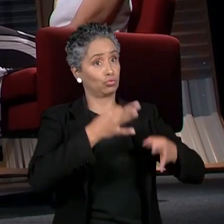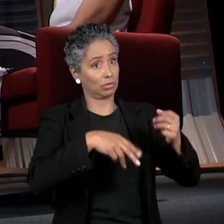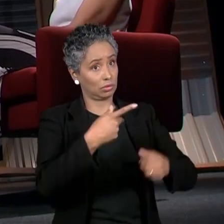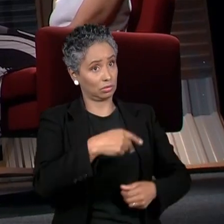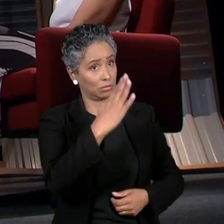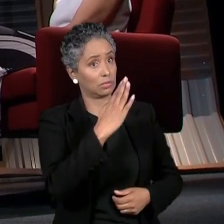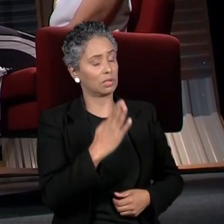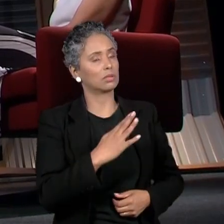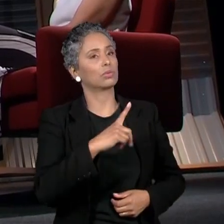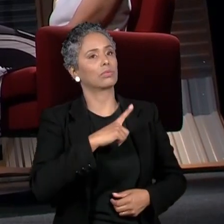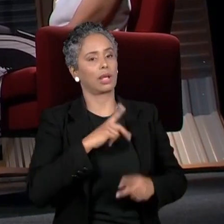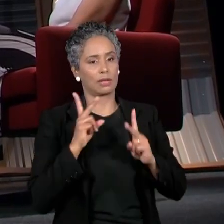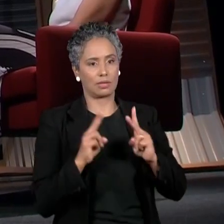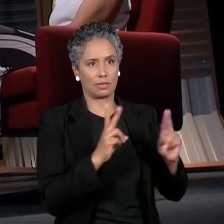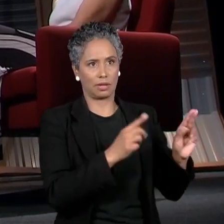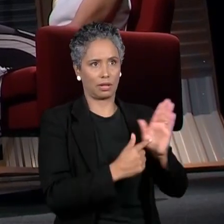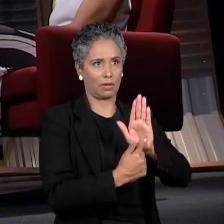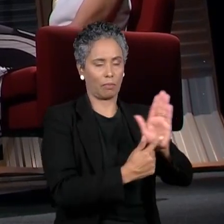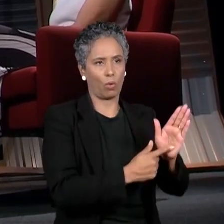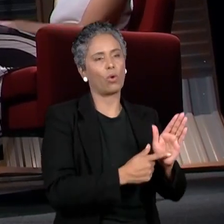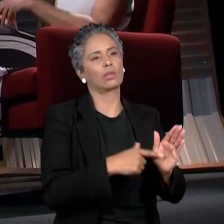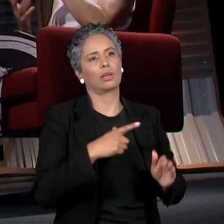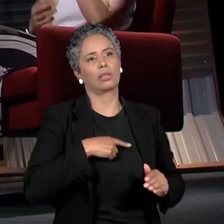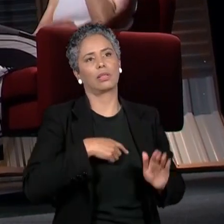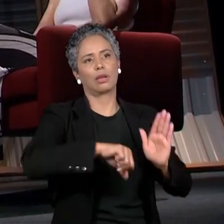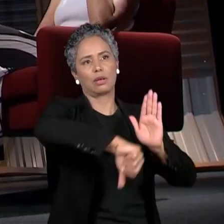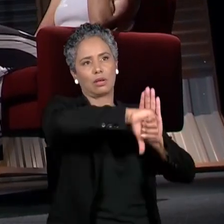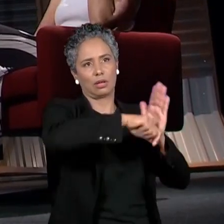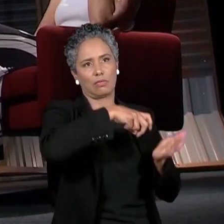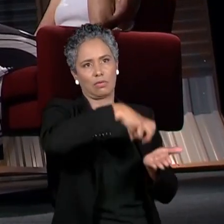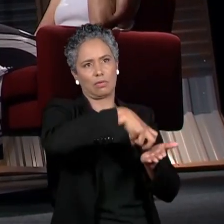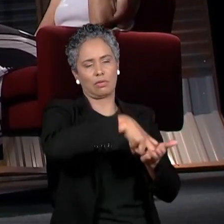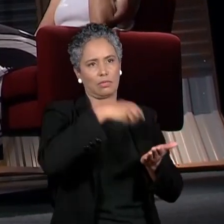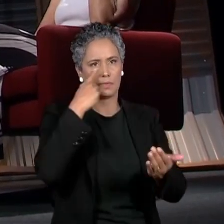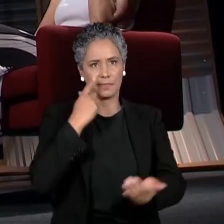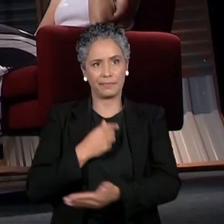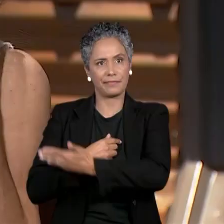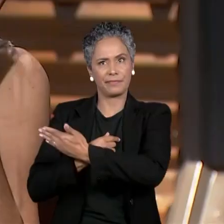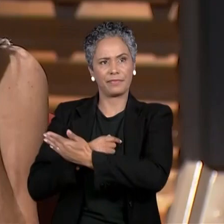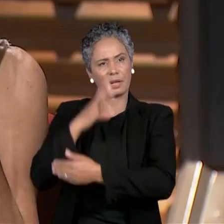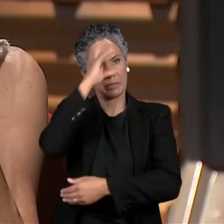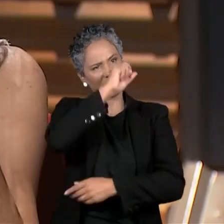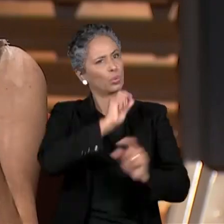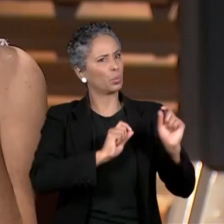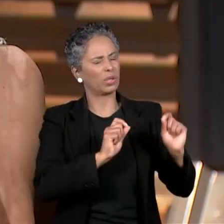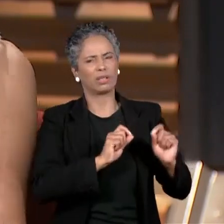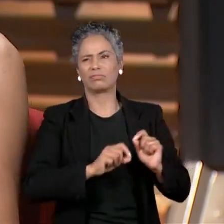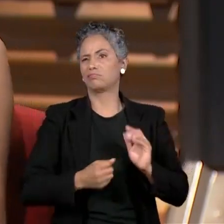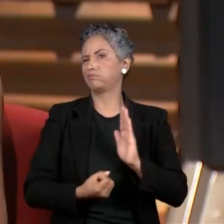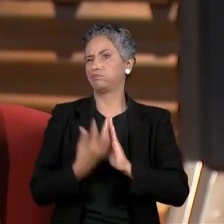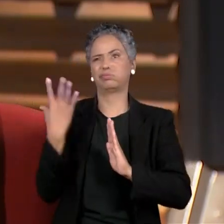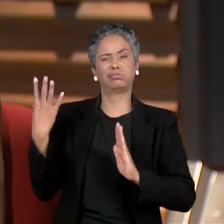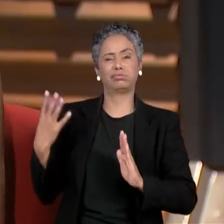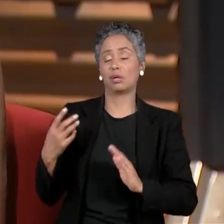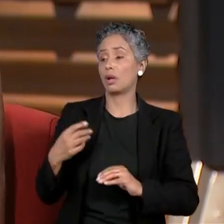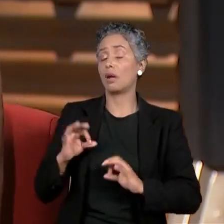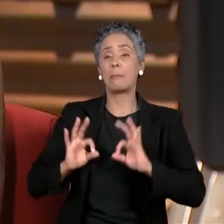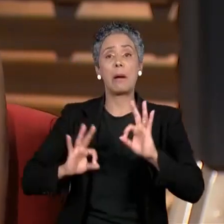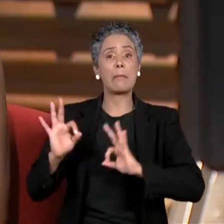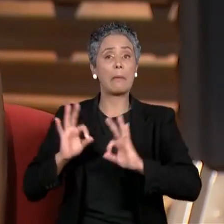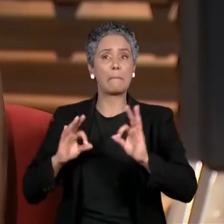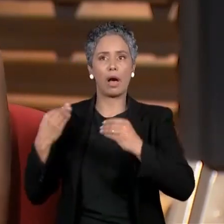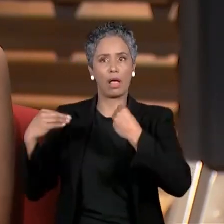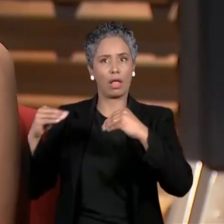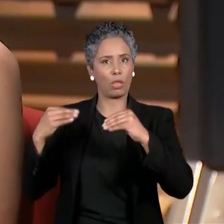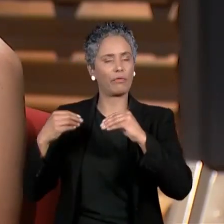castigo O que que você aprendeu sobre a justiça no Brasil meu Deus tanta coisa tanta coisa a gente a gente foi fazer o crime castigo por causa